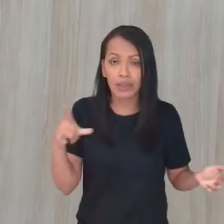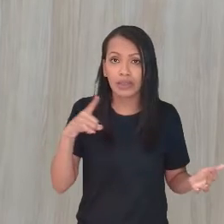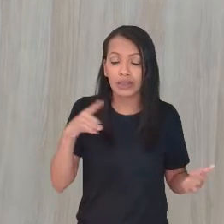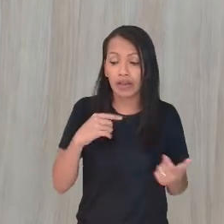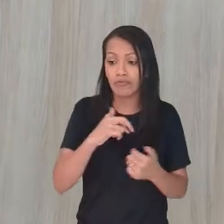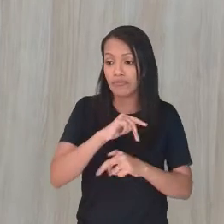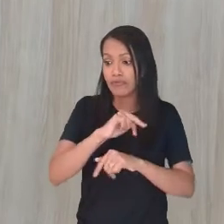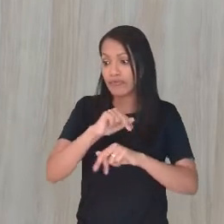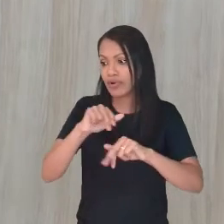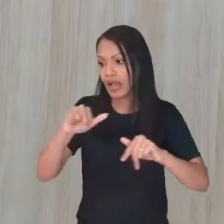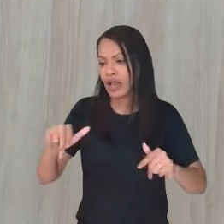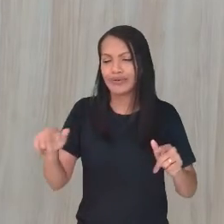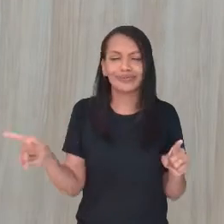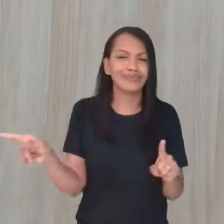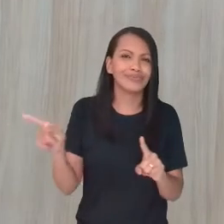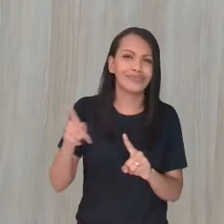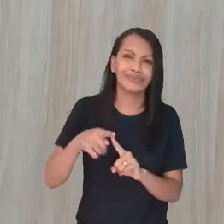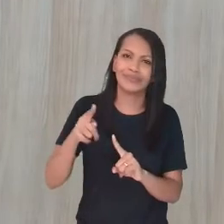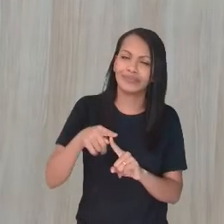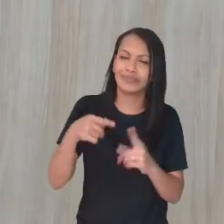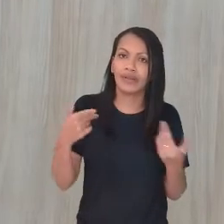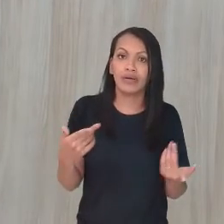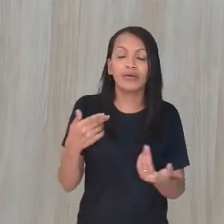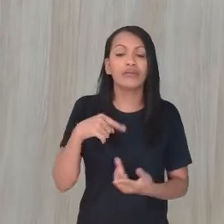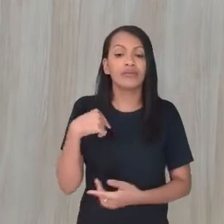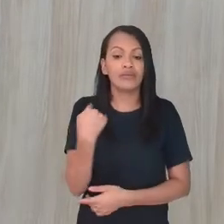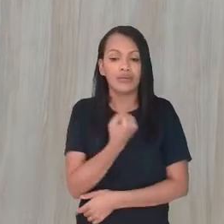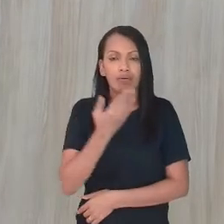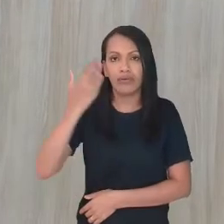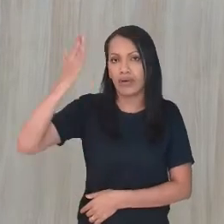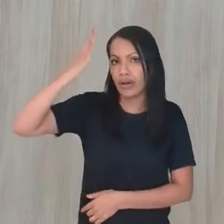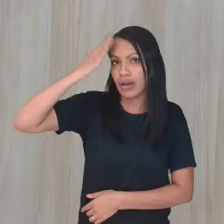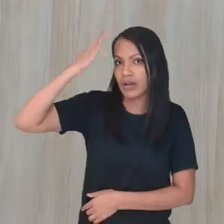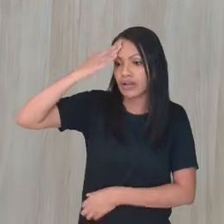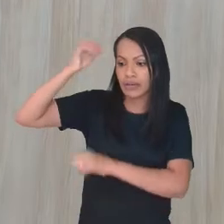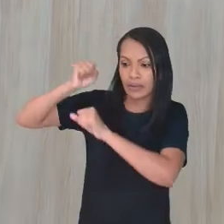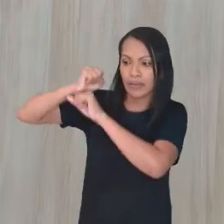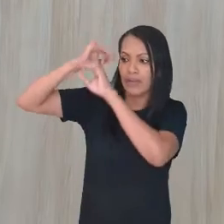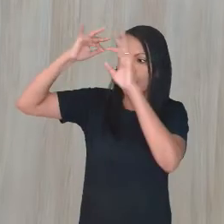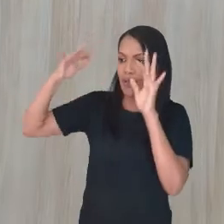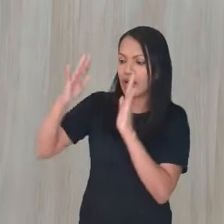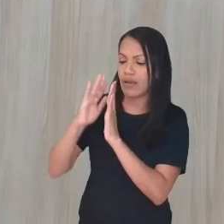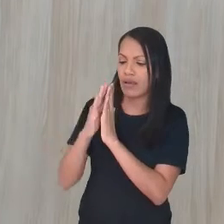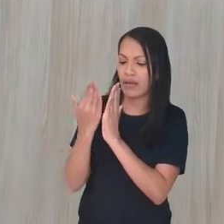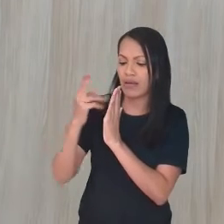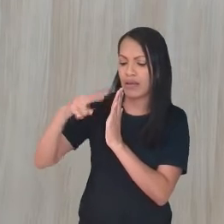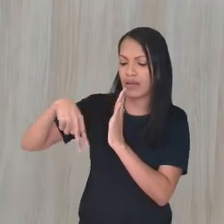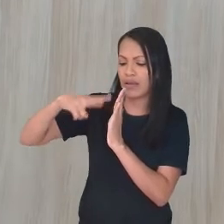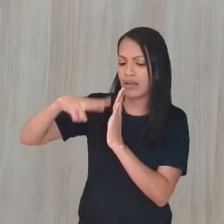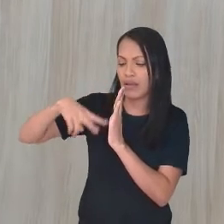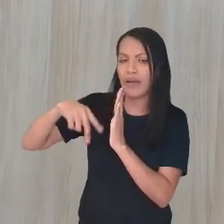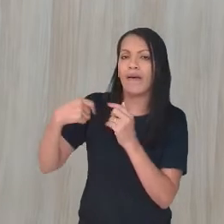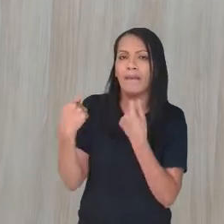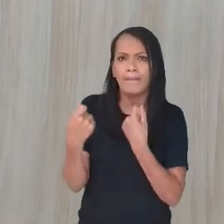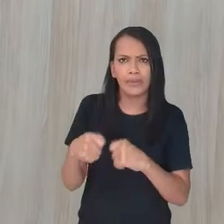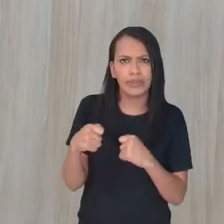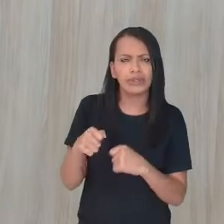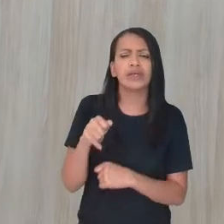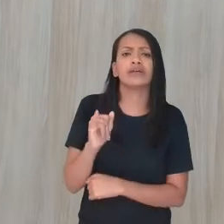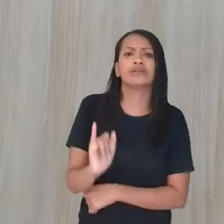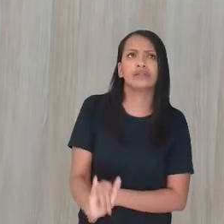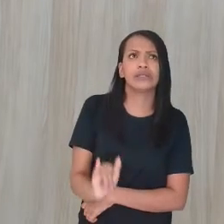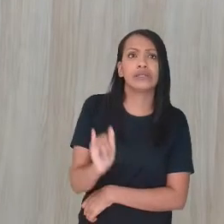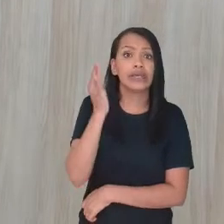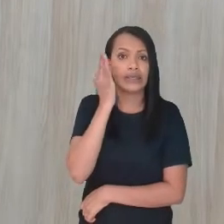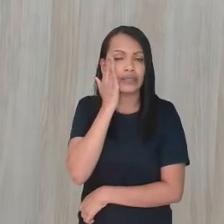língua, não é? Então, para compreender essa leitura, a gente precisa, sim, reconhecer o gênero textual,